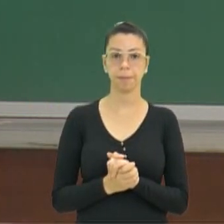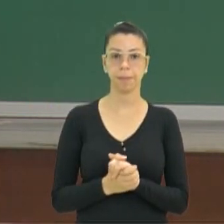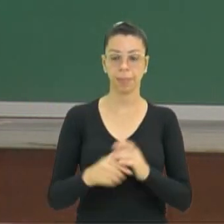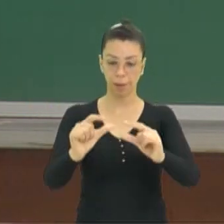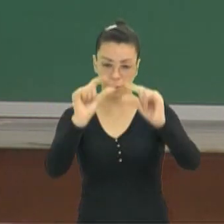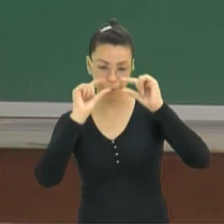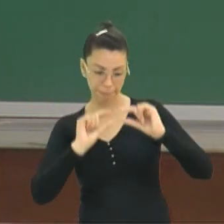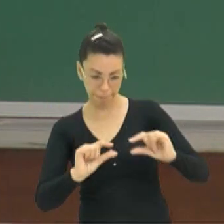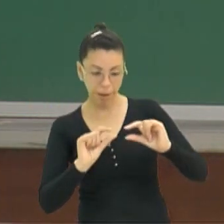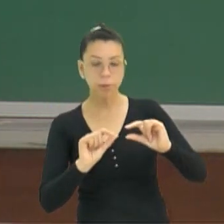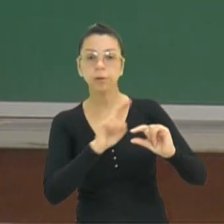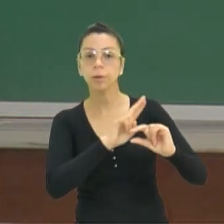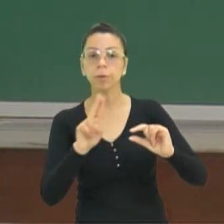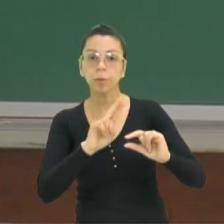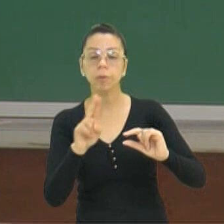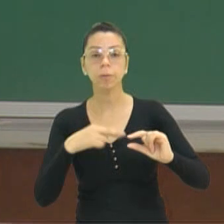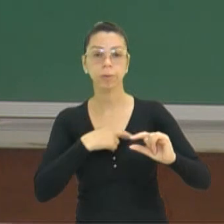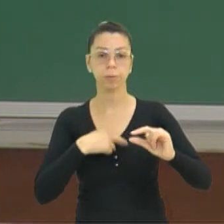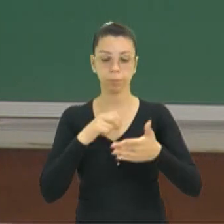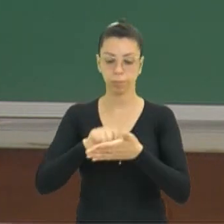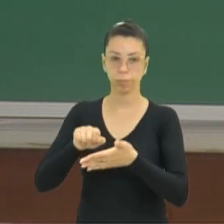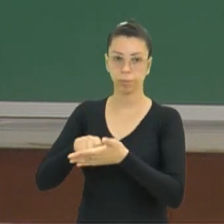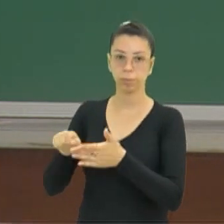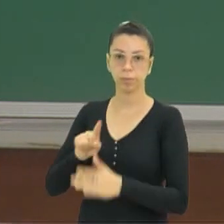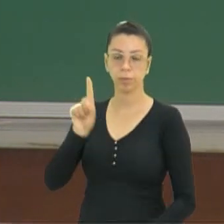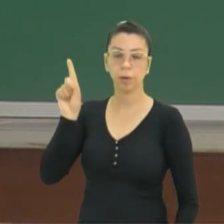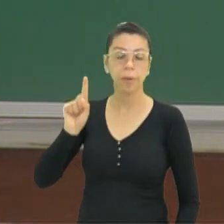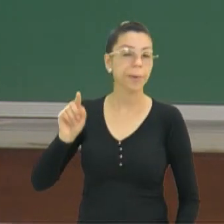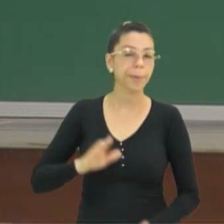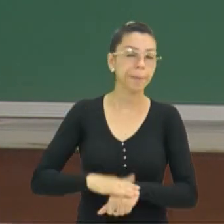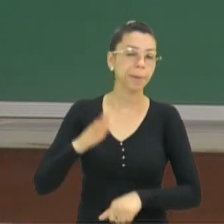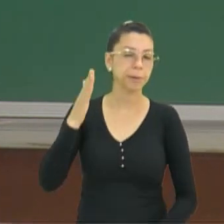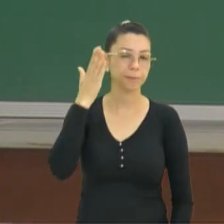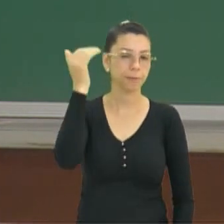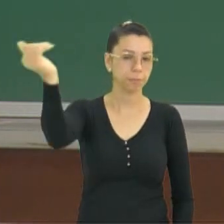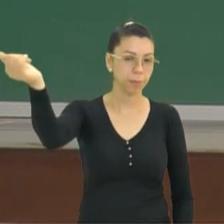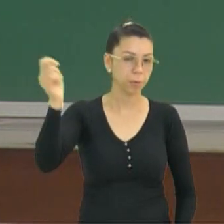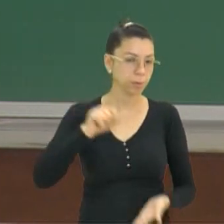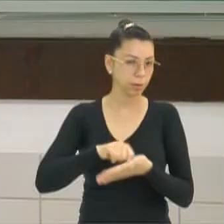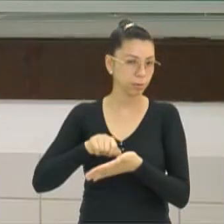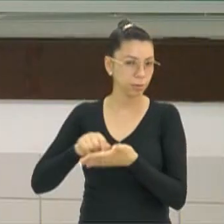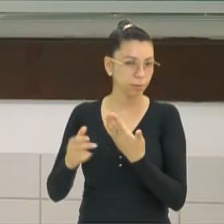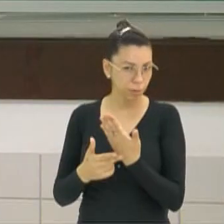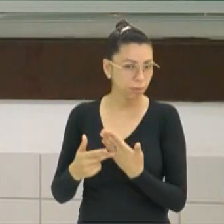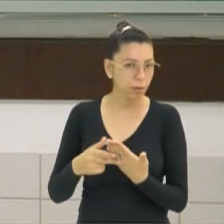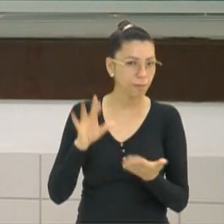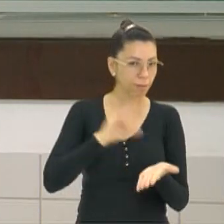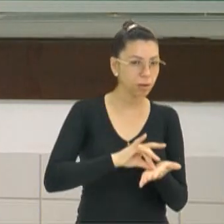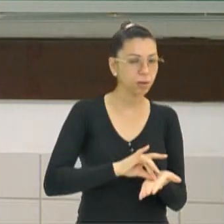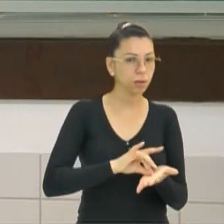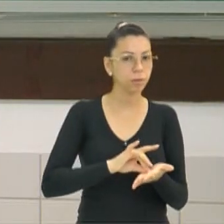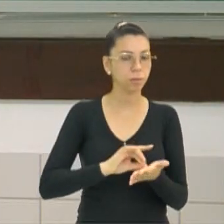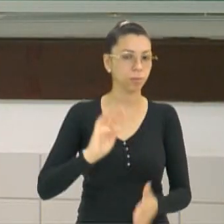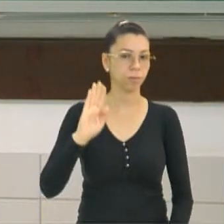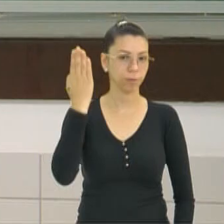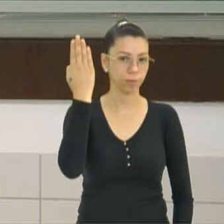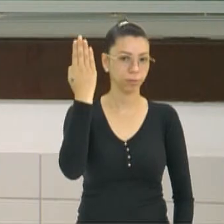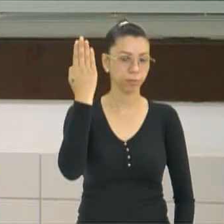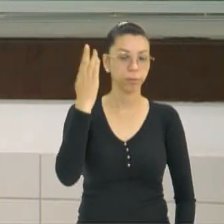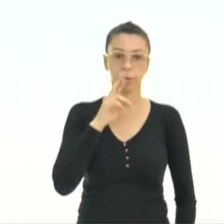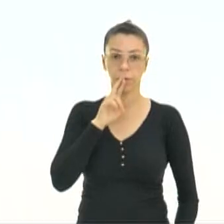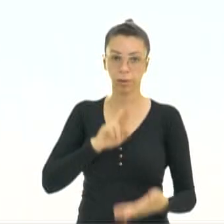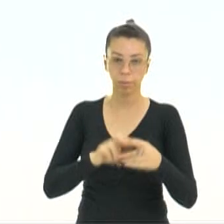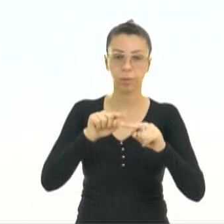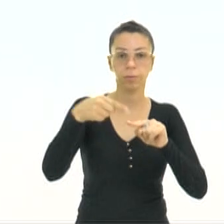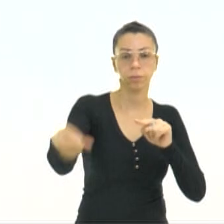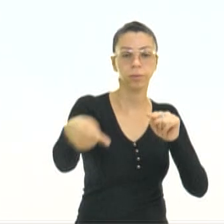aqui eu estou afirmando que Jane Eyre é um dos mais famosos que ela já escreveu. True or false? Verdadeiro ou falso? Respondo aí,